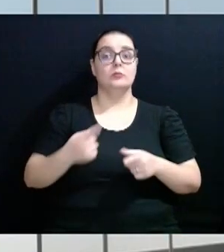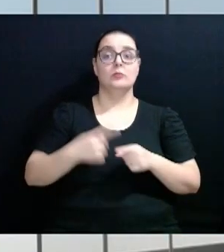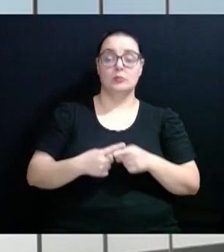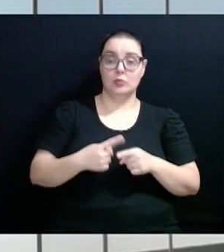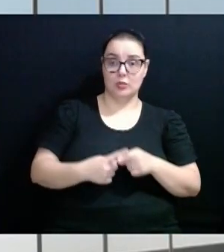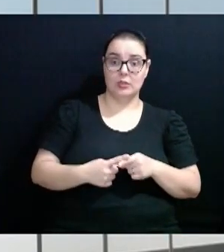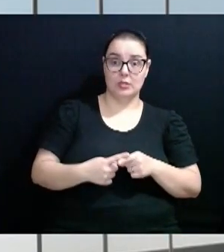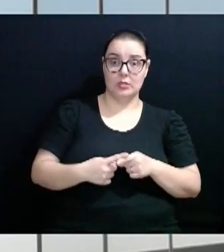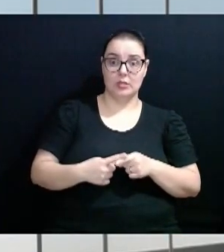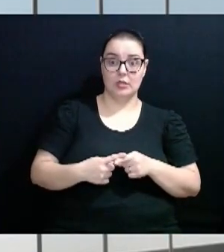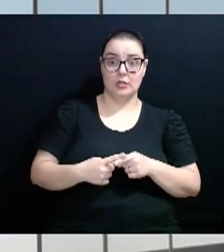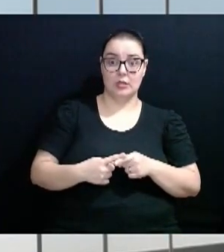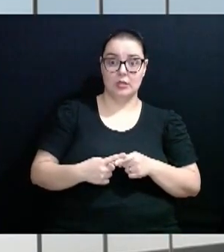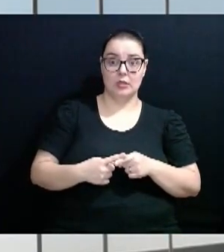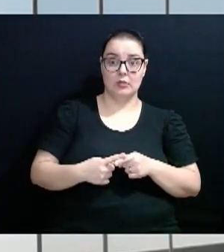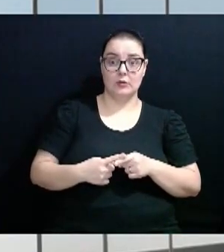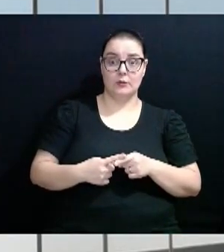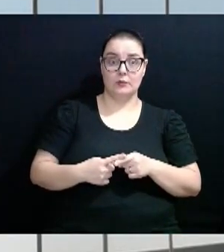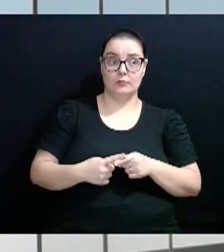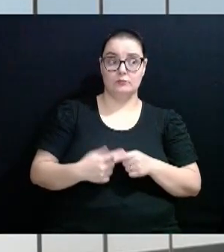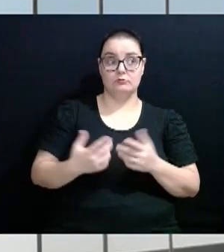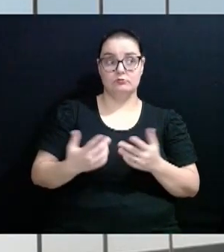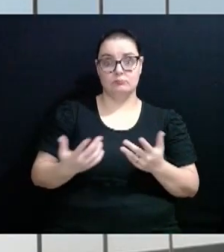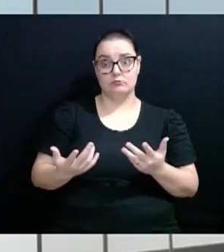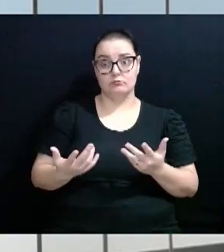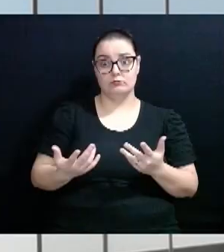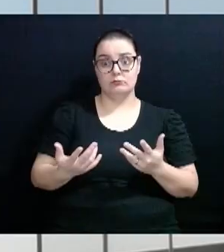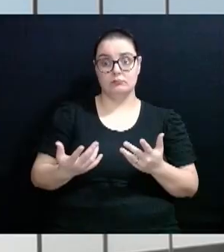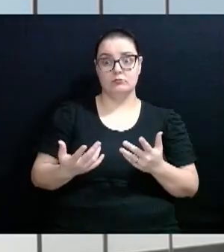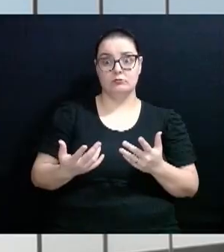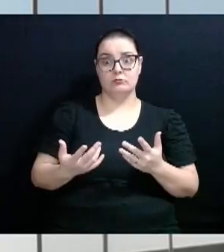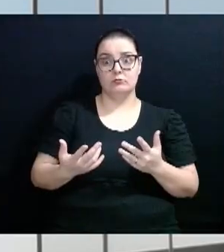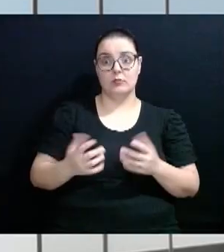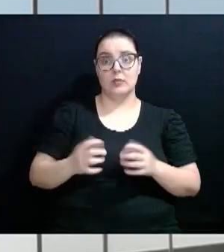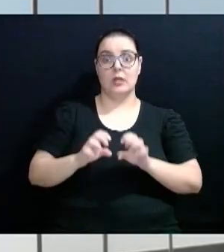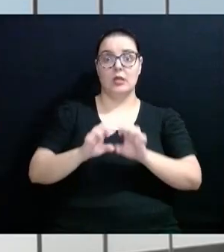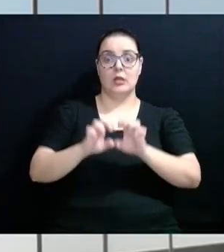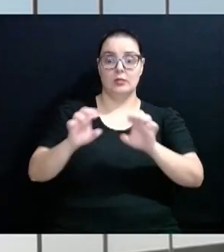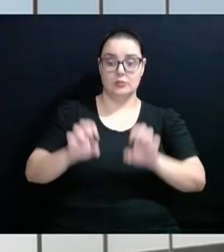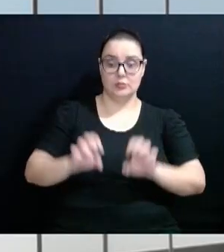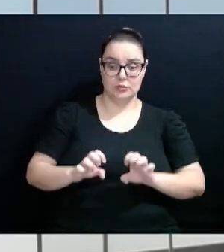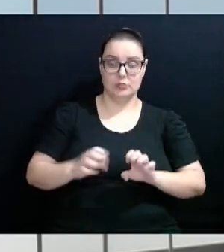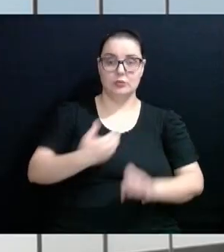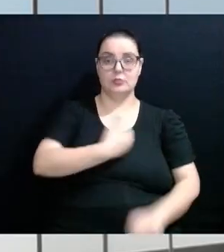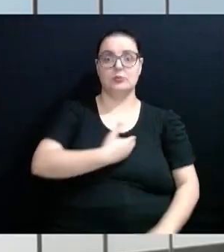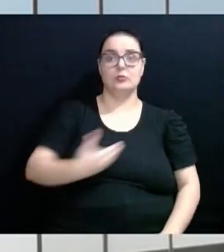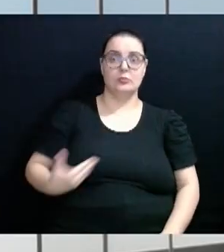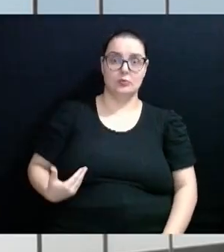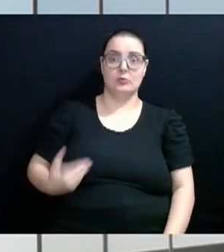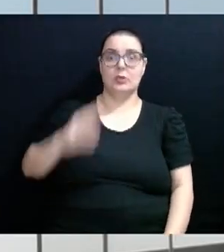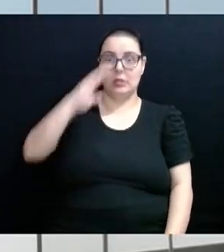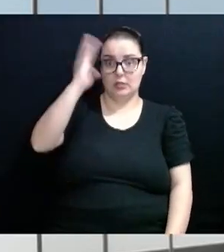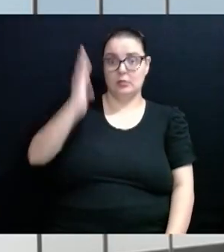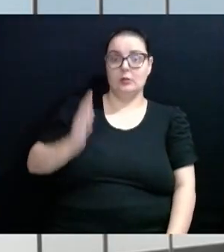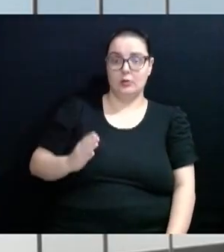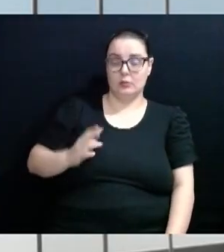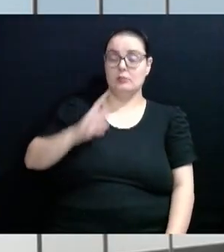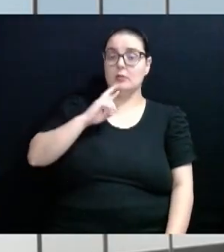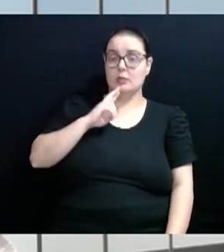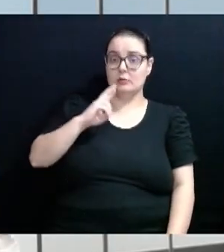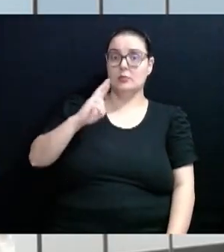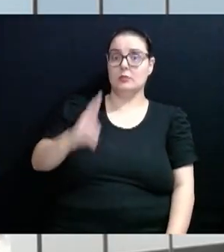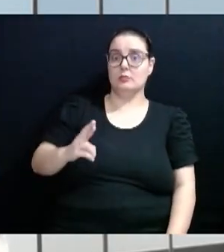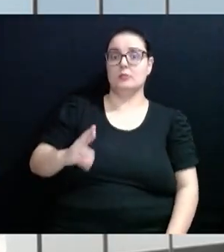ela digamos, equipa o governo brasileiro para dar respostas efetivas,